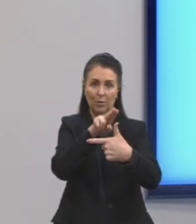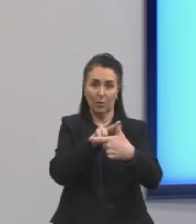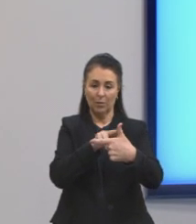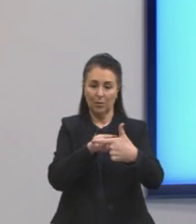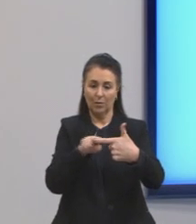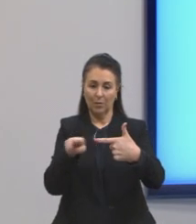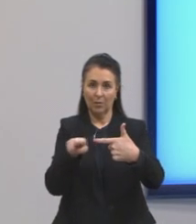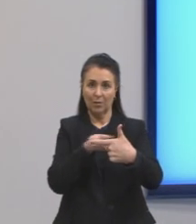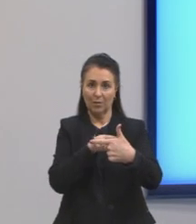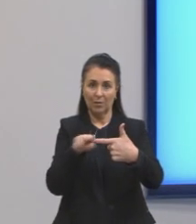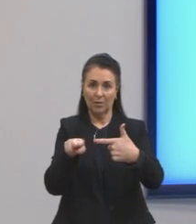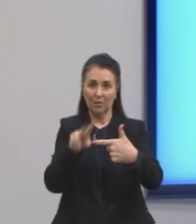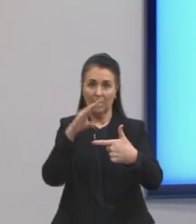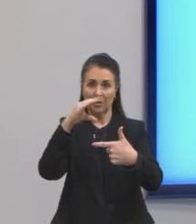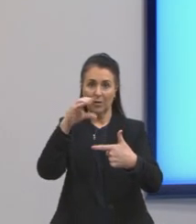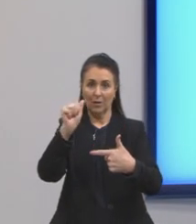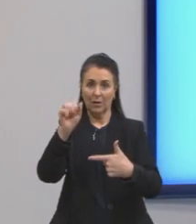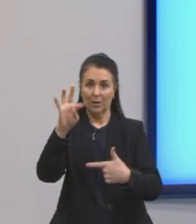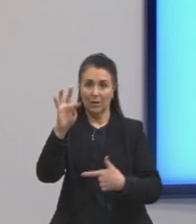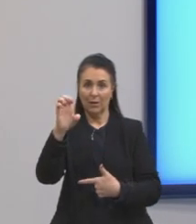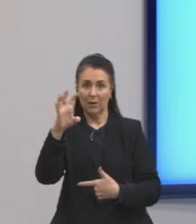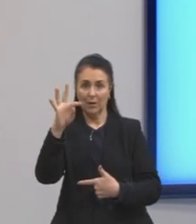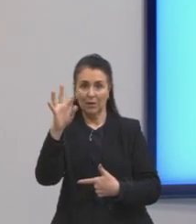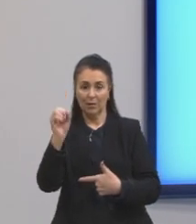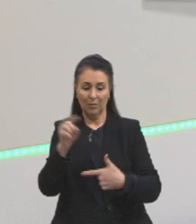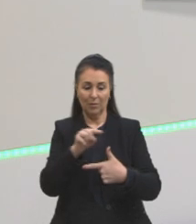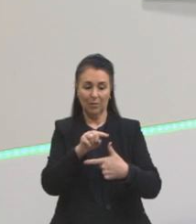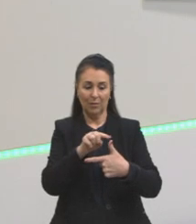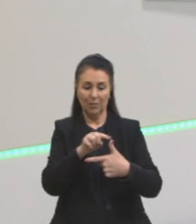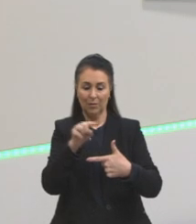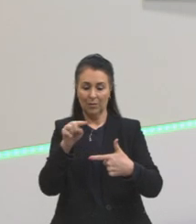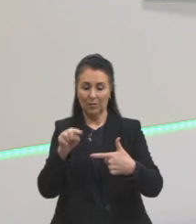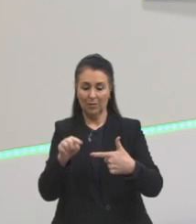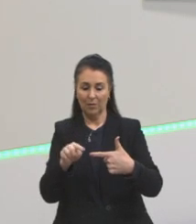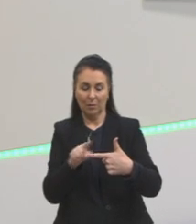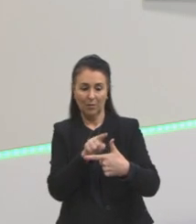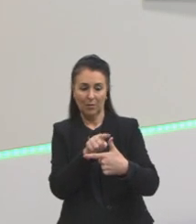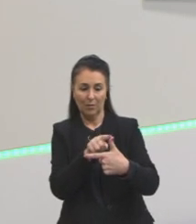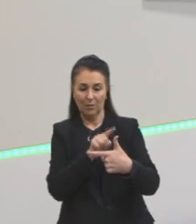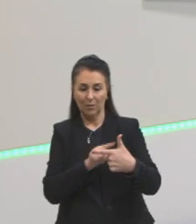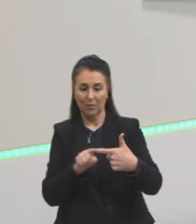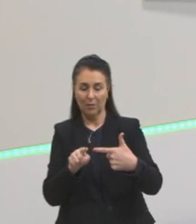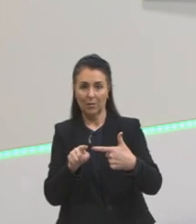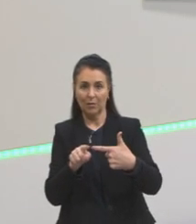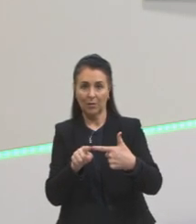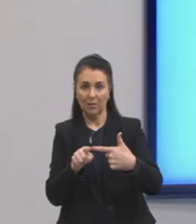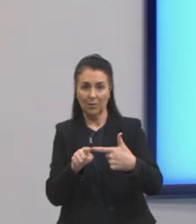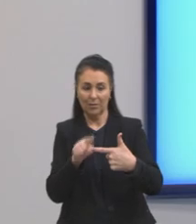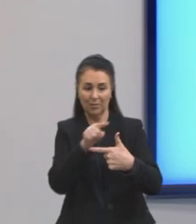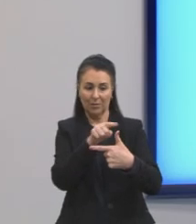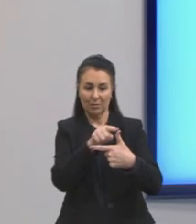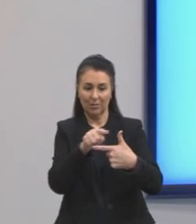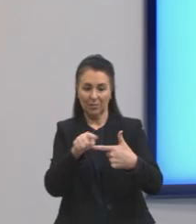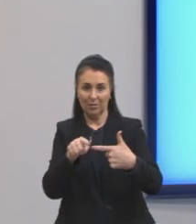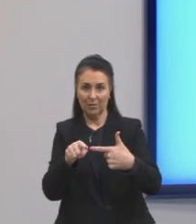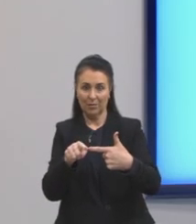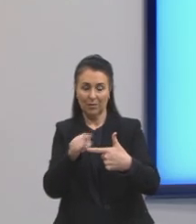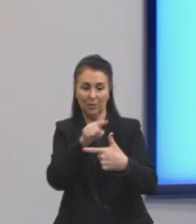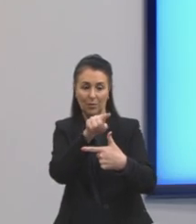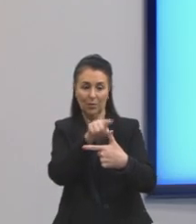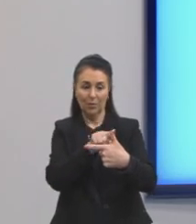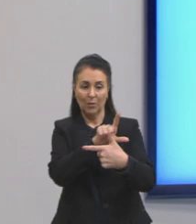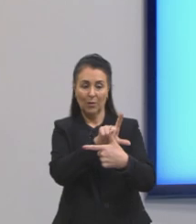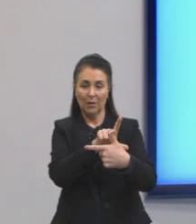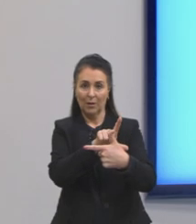paredes como sendo os lados que encostam nesse nesse ângulo reto e os